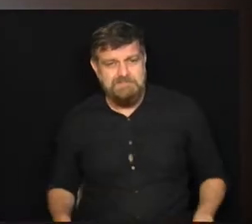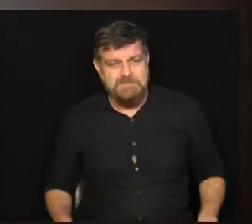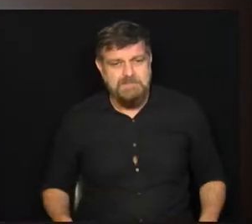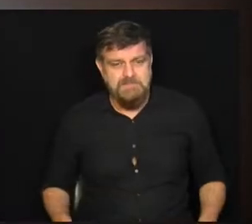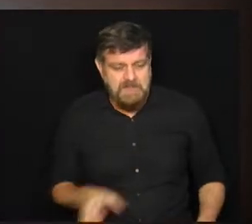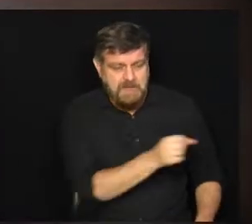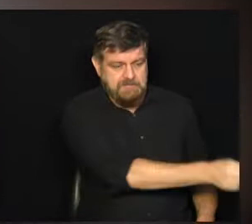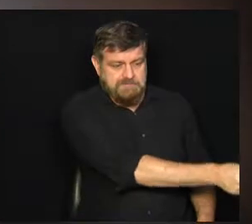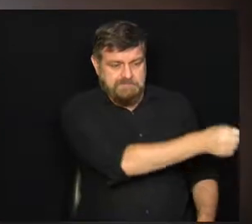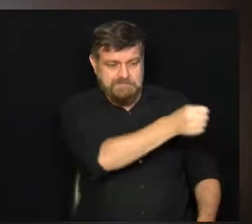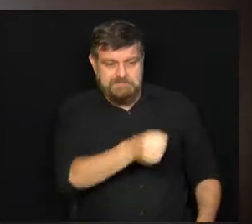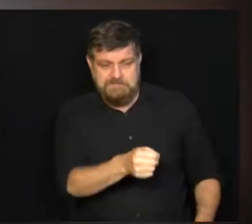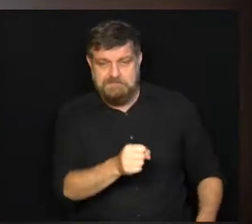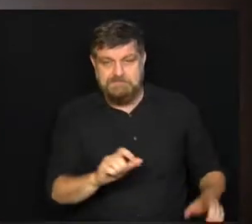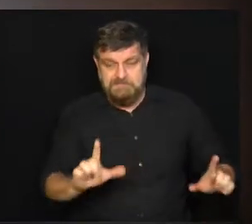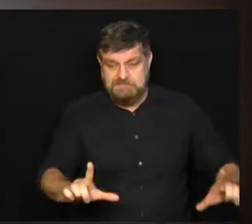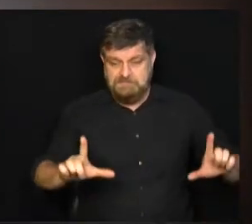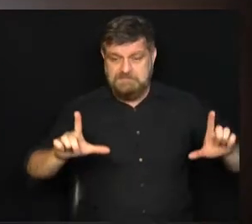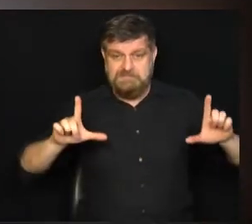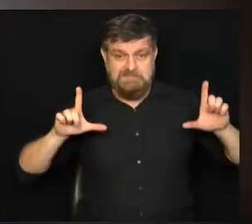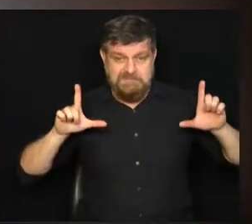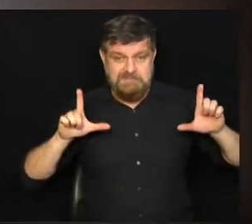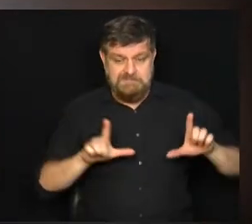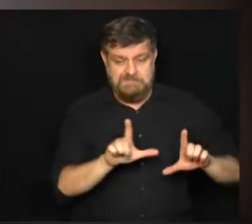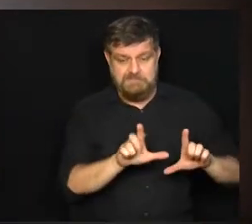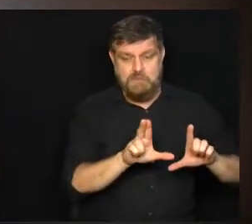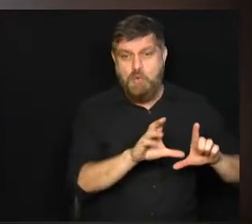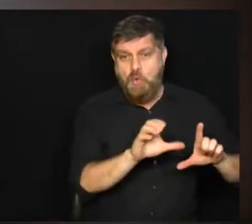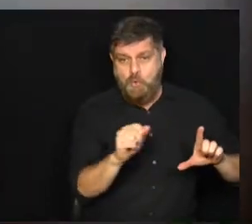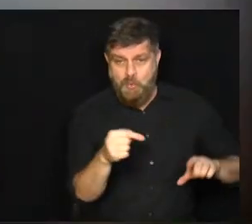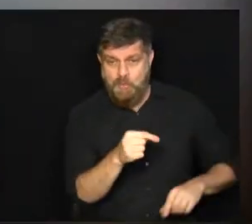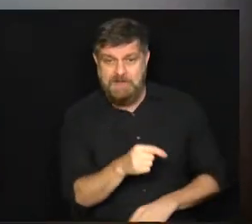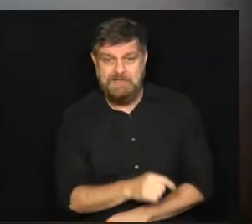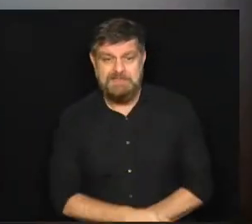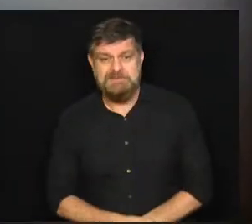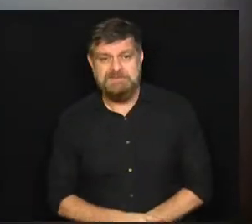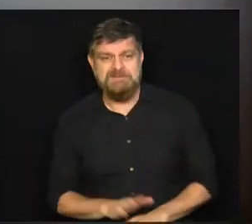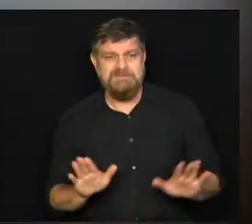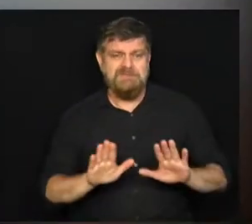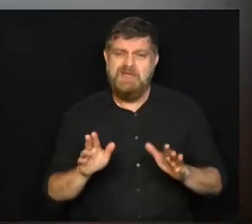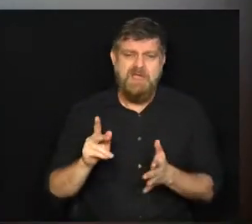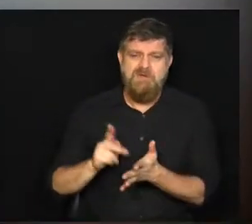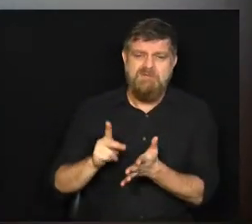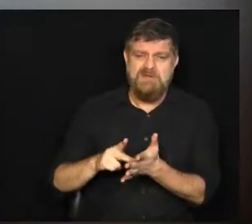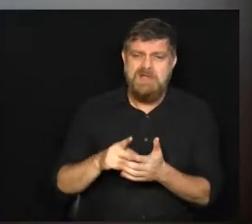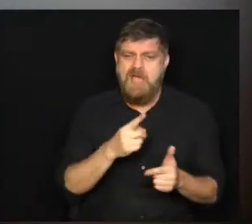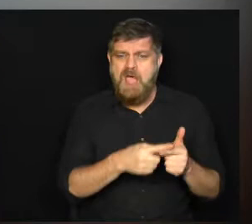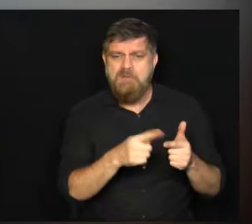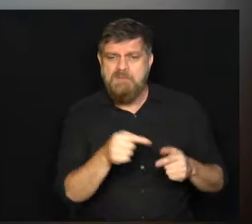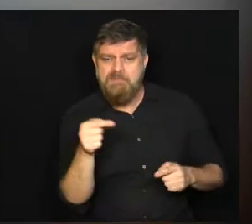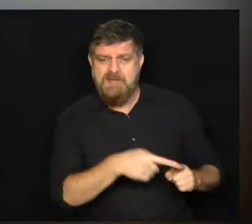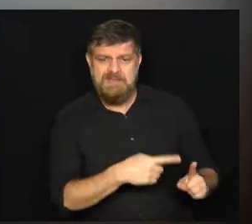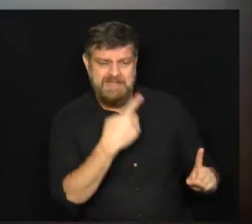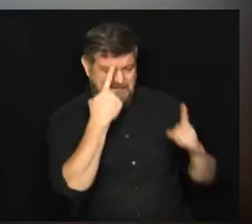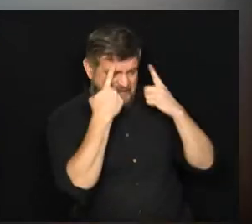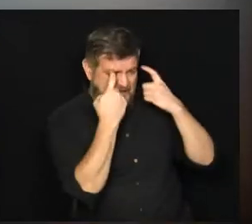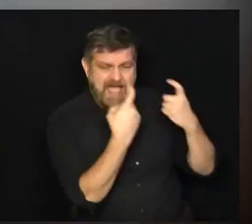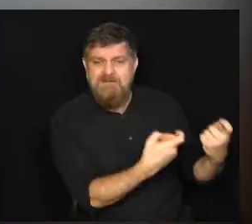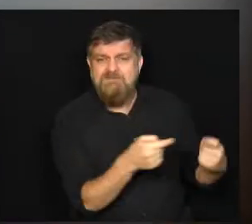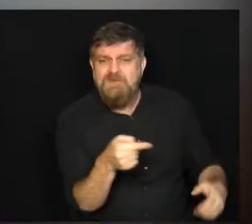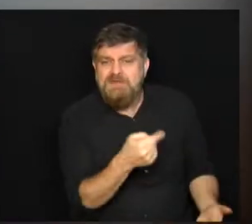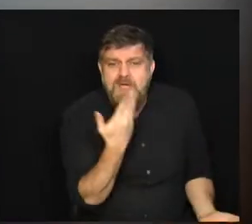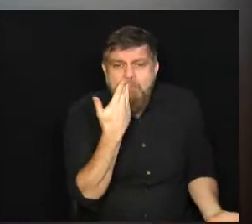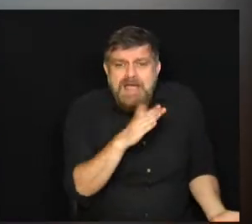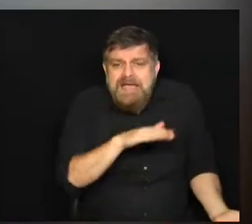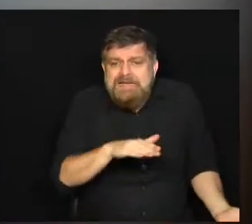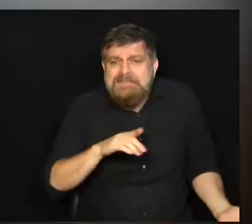que esse movimento de questionamento da ação estaria expondo a criança. Na verdade, o problema foi uma agressão, uma violência contra uma criança